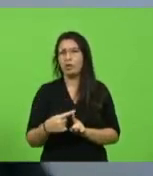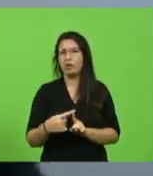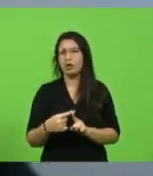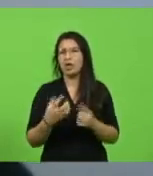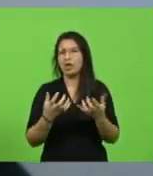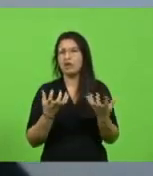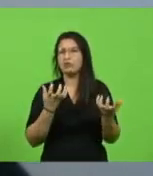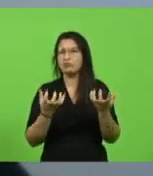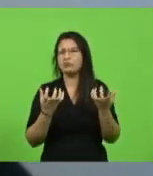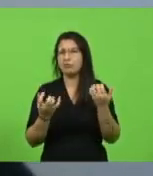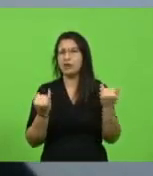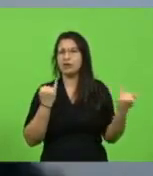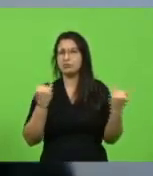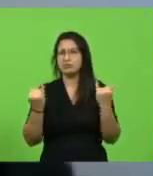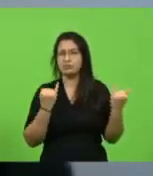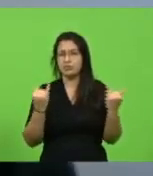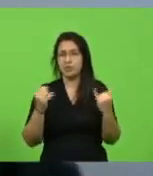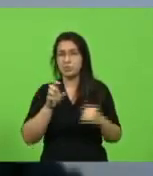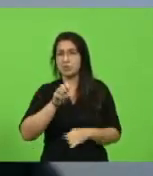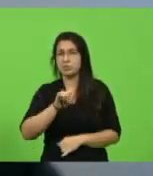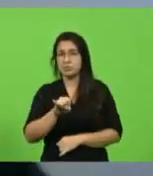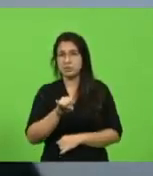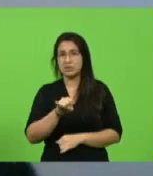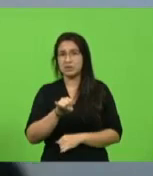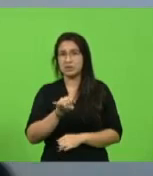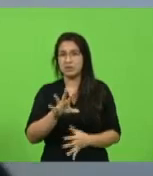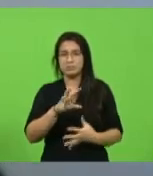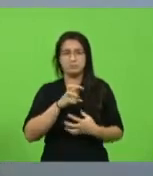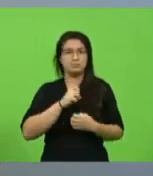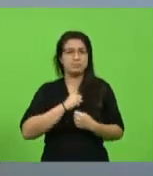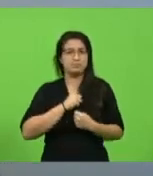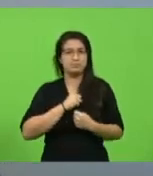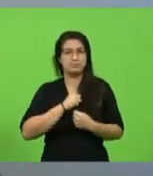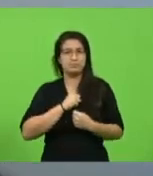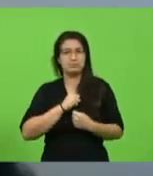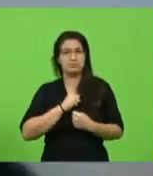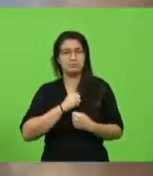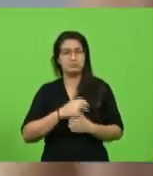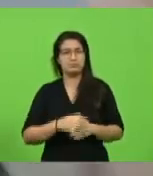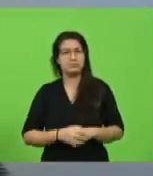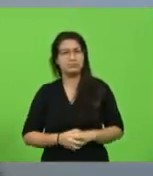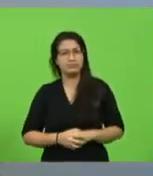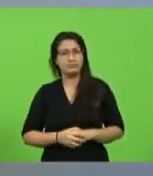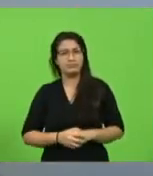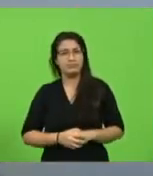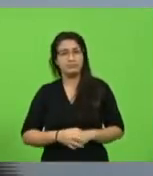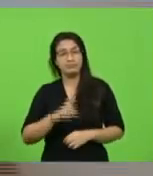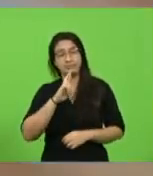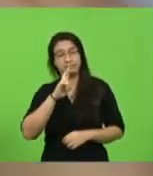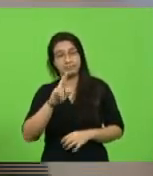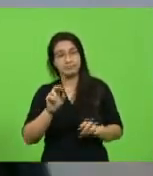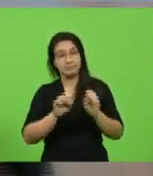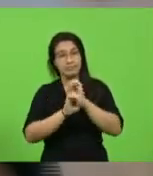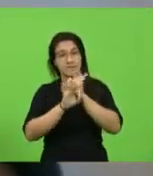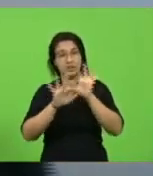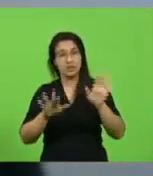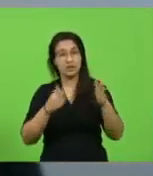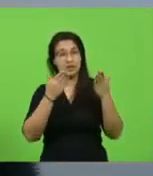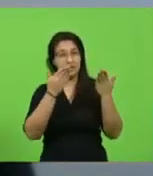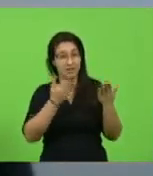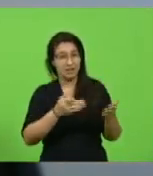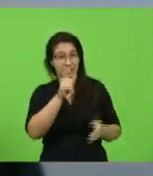essas informações se ele pretendia guardá-las para si? A resposta é simples. O denunciado